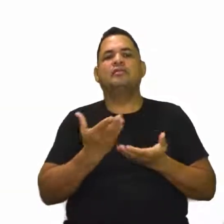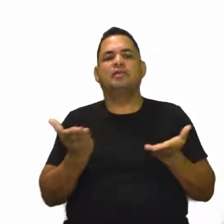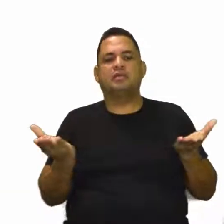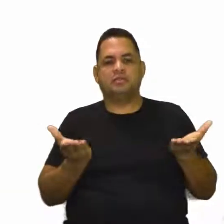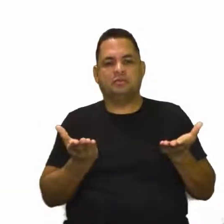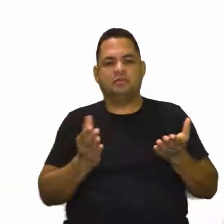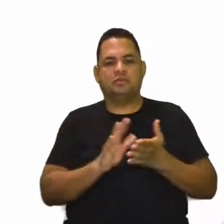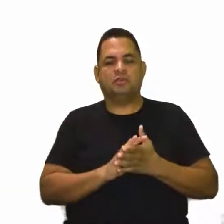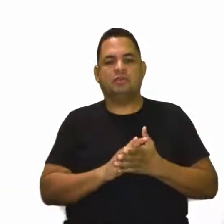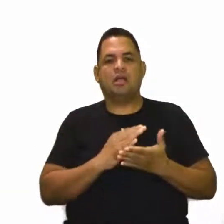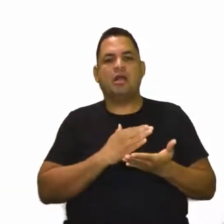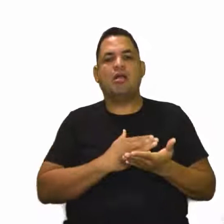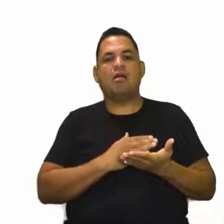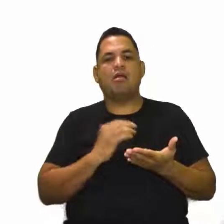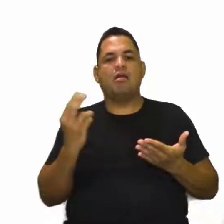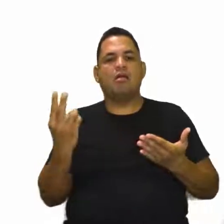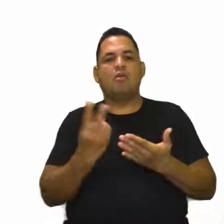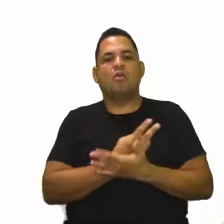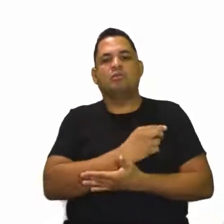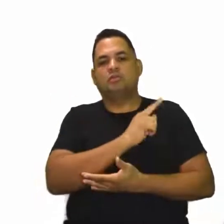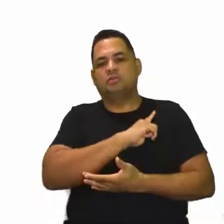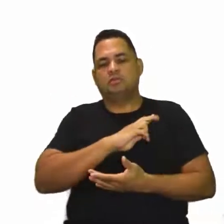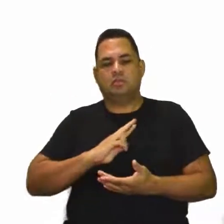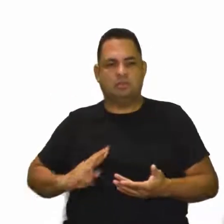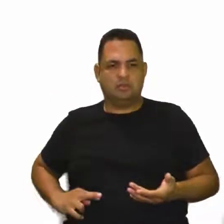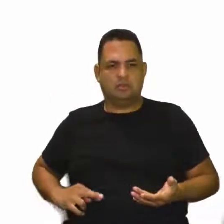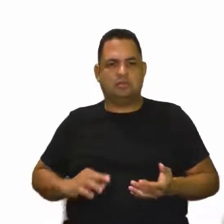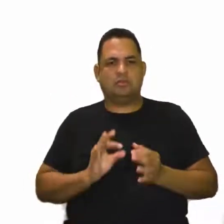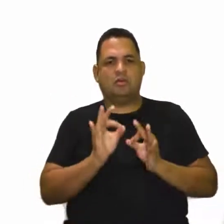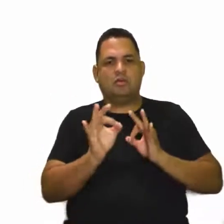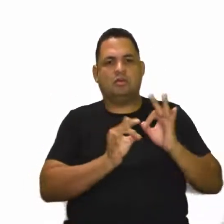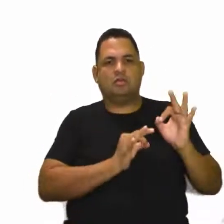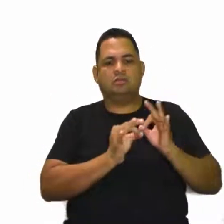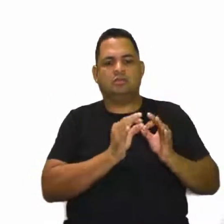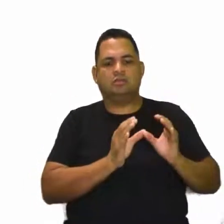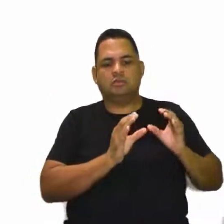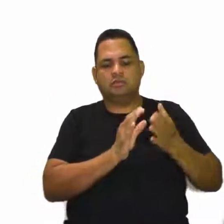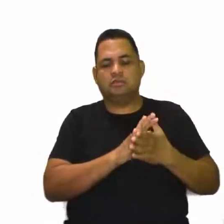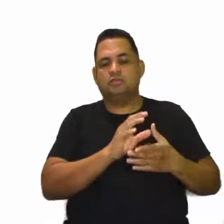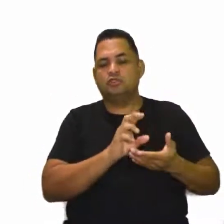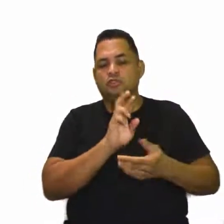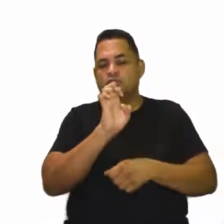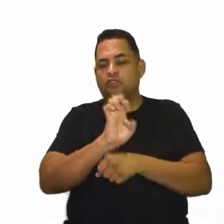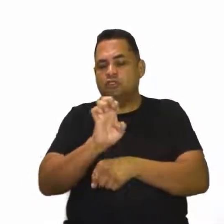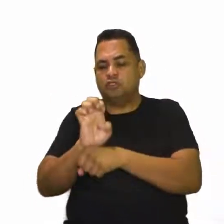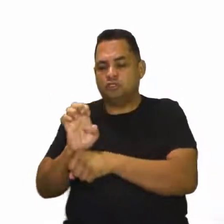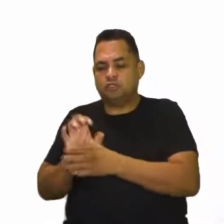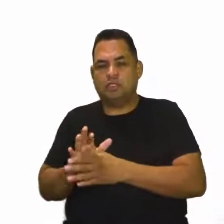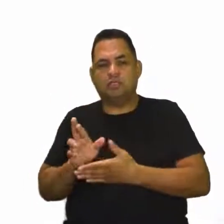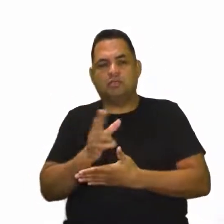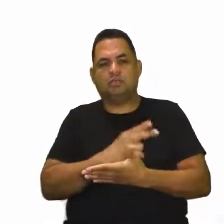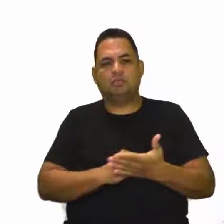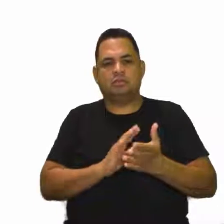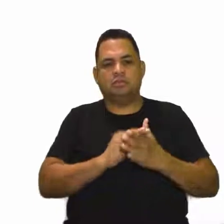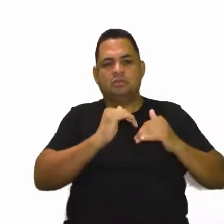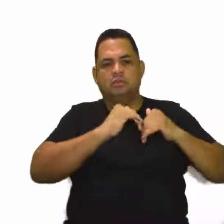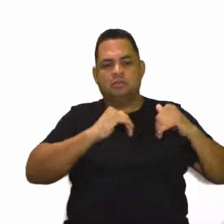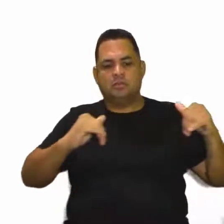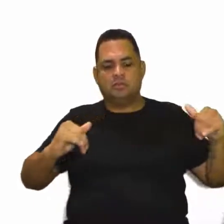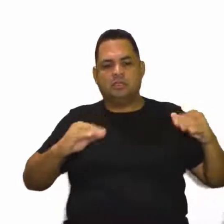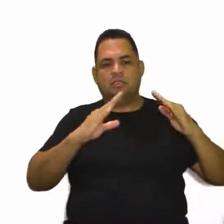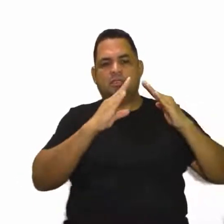momento. A instituição do federalismo, a separação da igreja com o